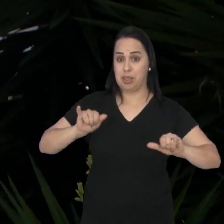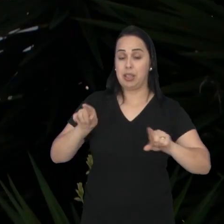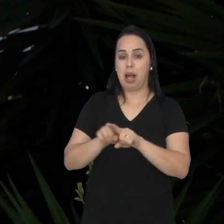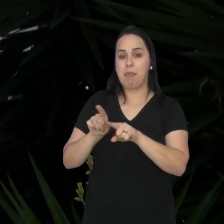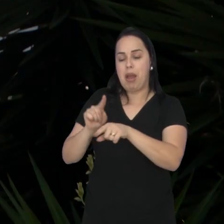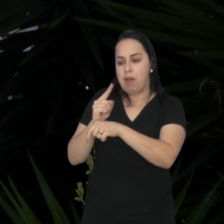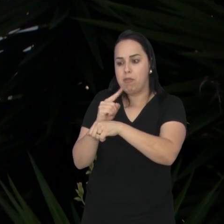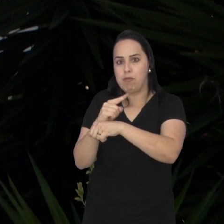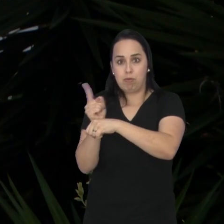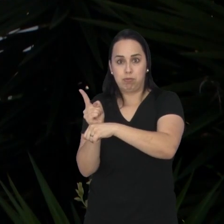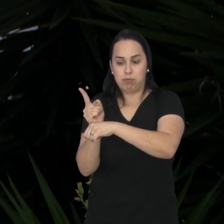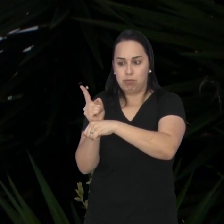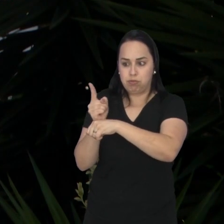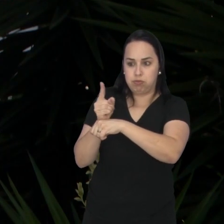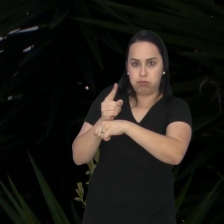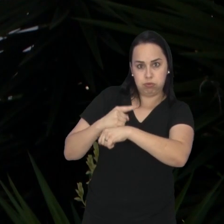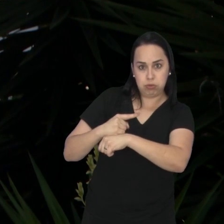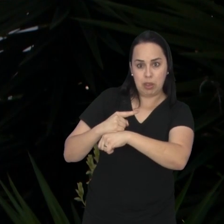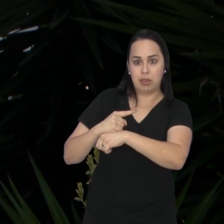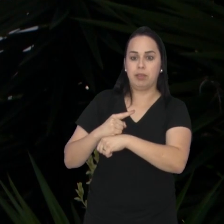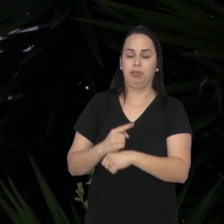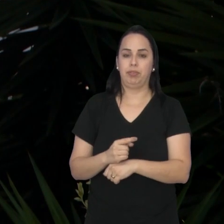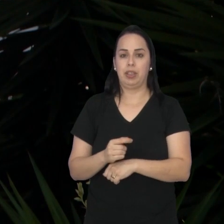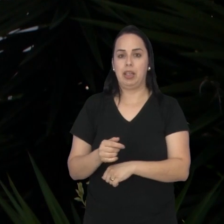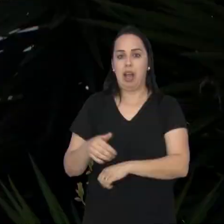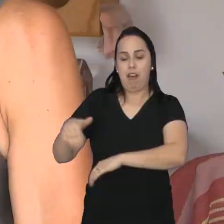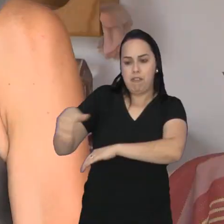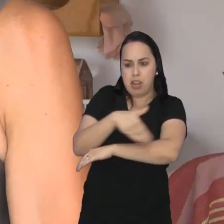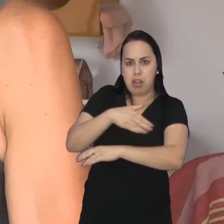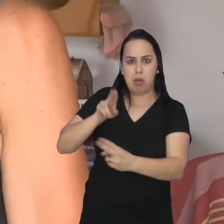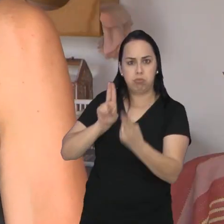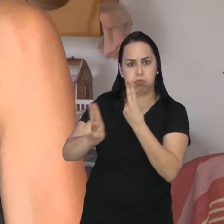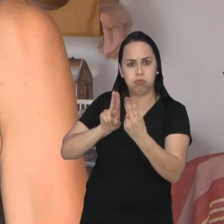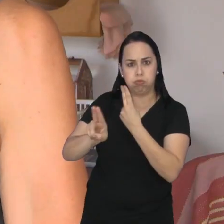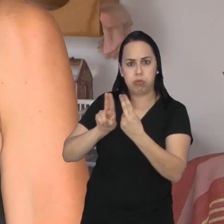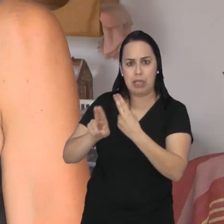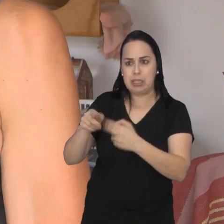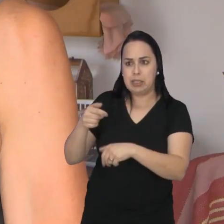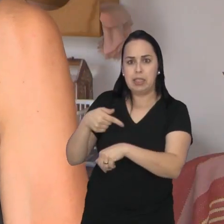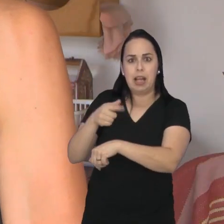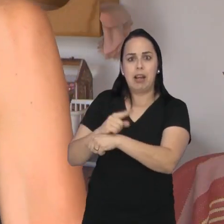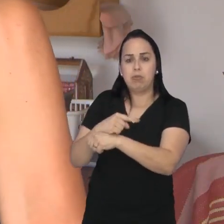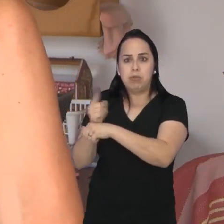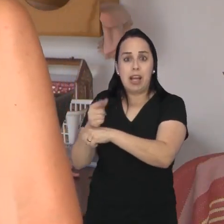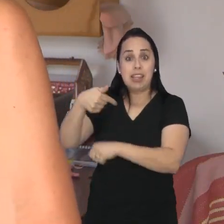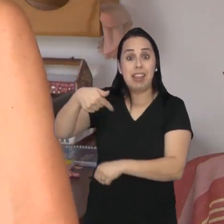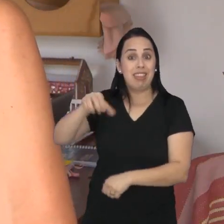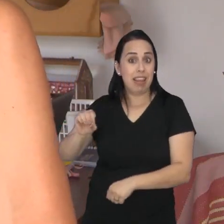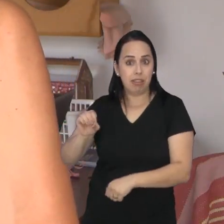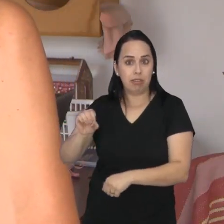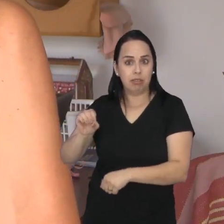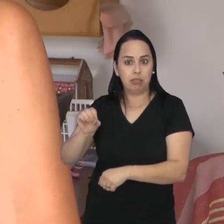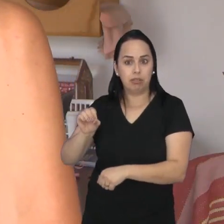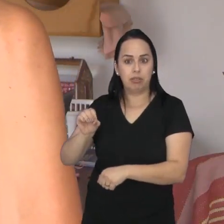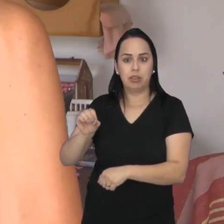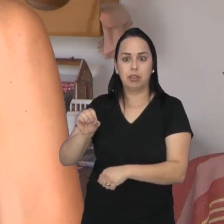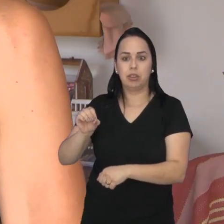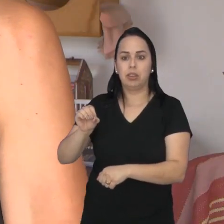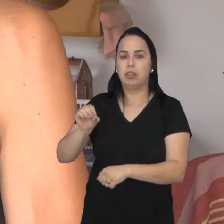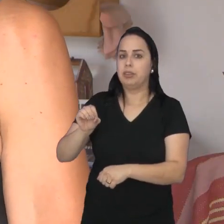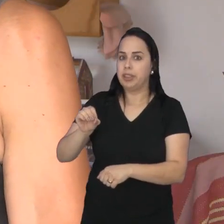mudanças, como a redução do limite de velocidade nas vias. Avenidas onde você tem limite de 70 km por hora, com